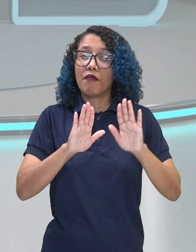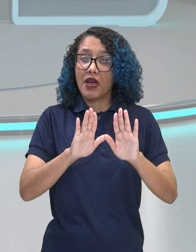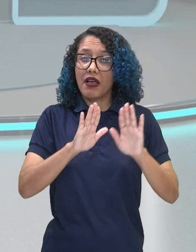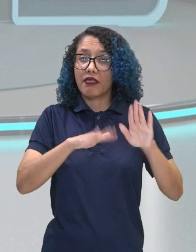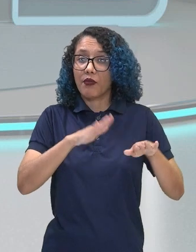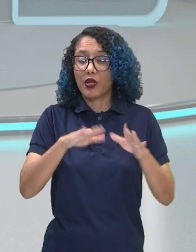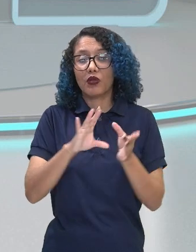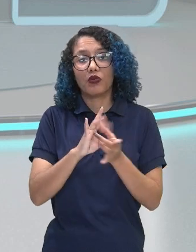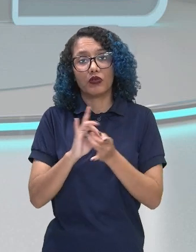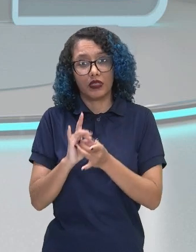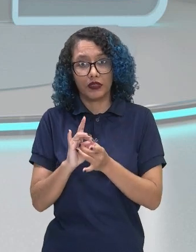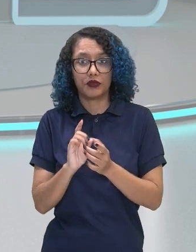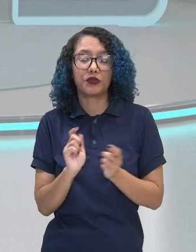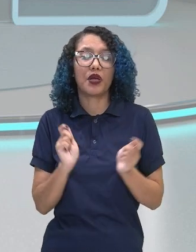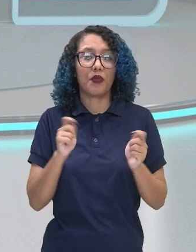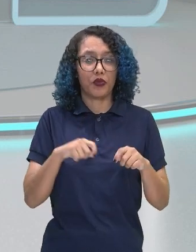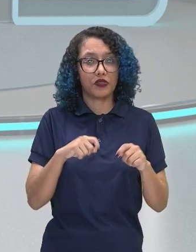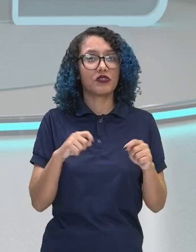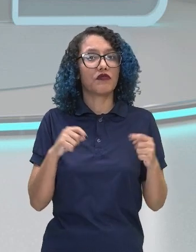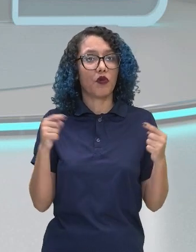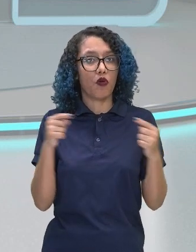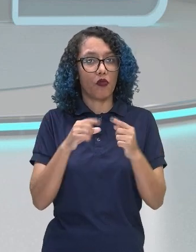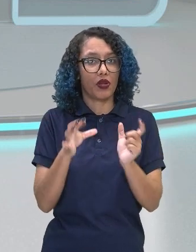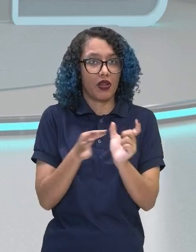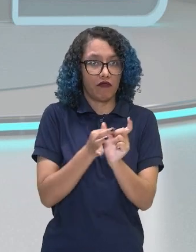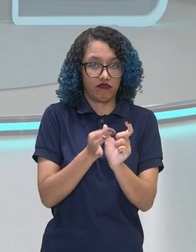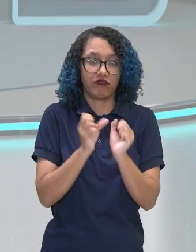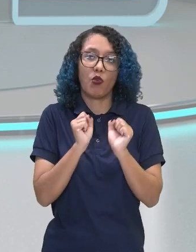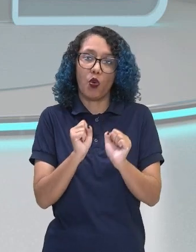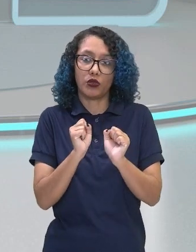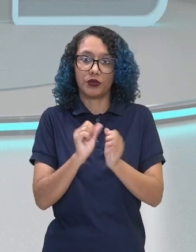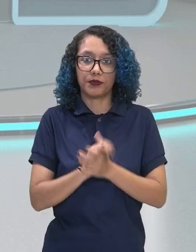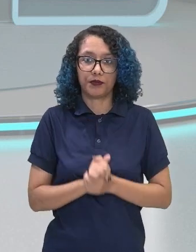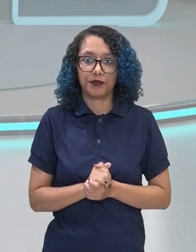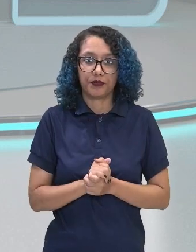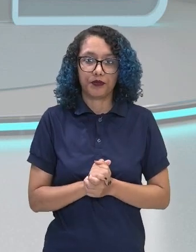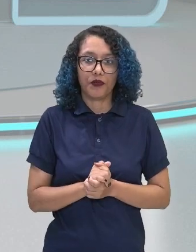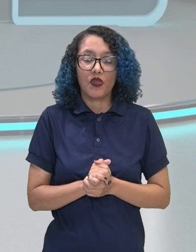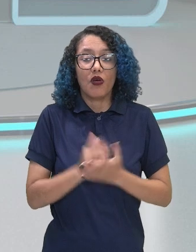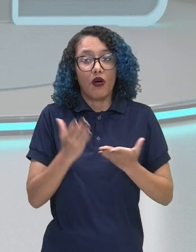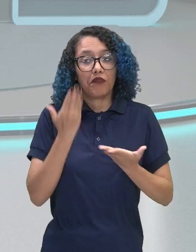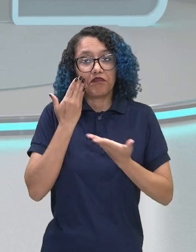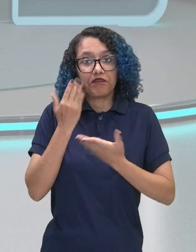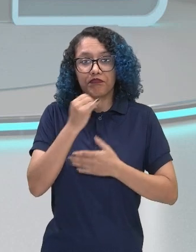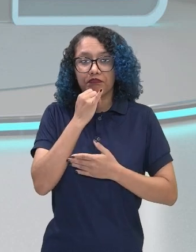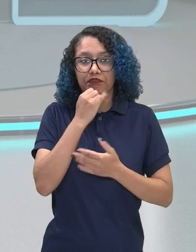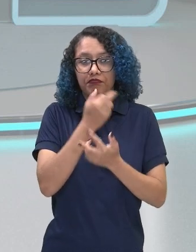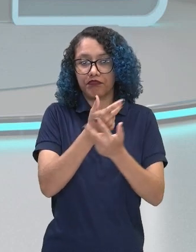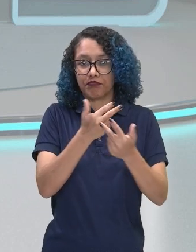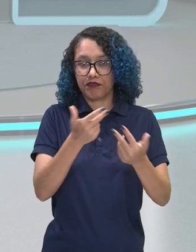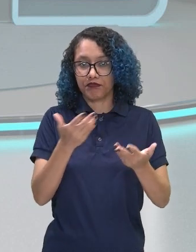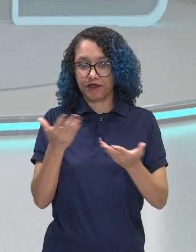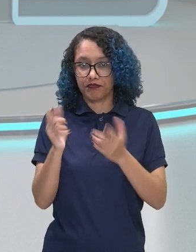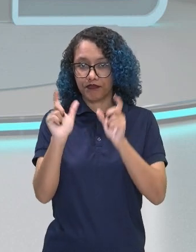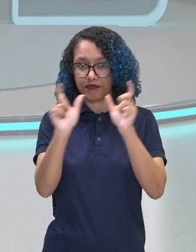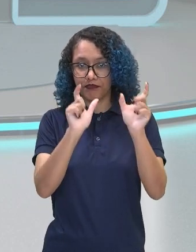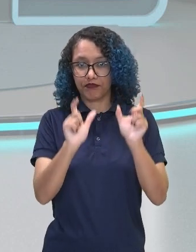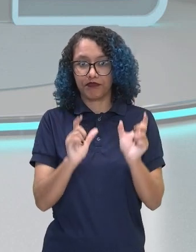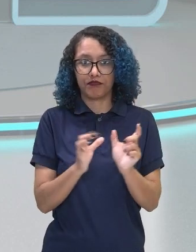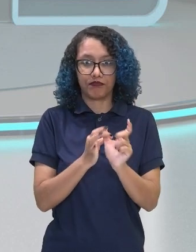né, onde elas estão inseridas, elas funcionam como linking words. Aqui nós temos vários exemplos, então, de linking words, né?